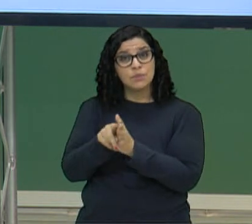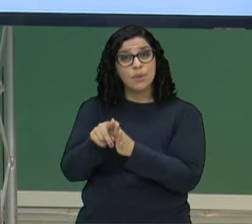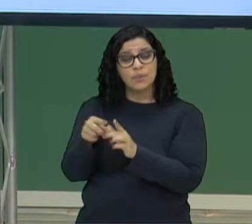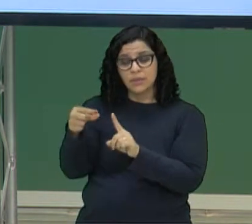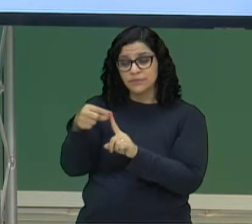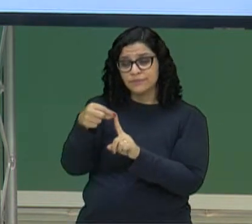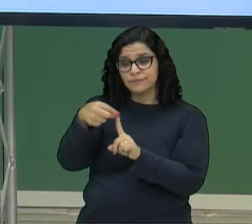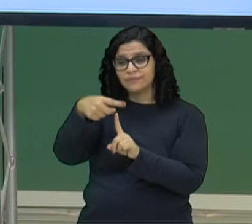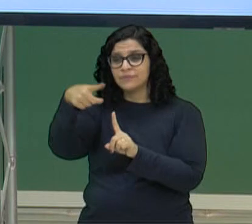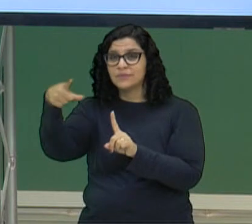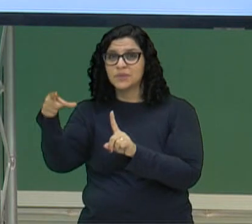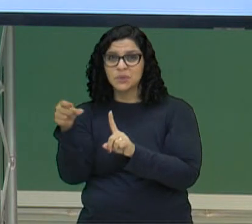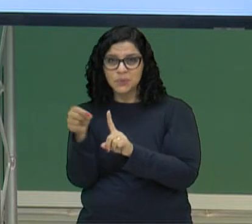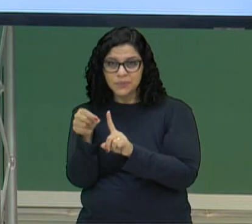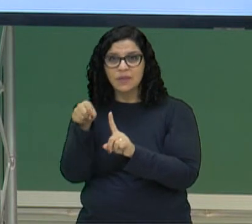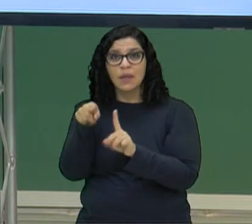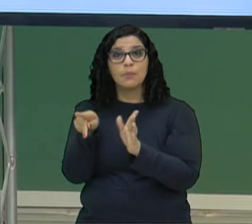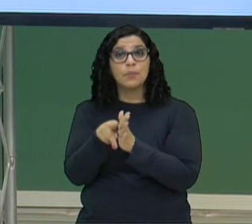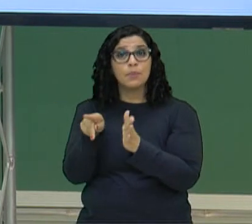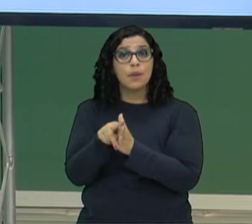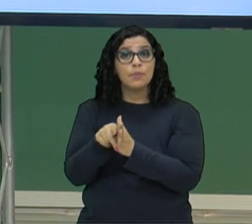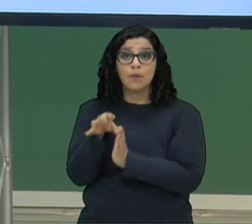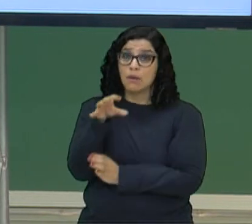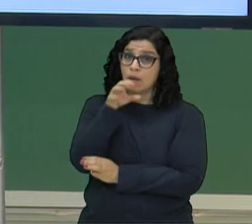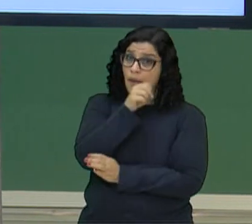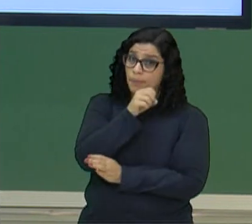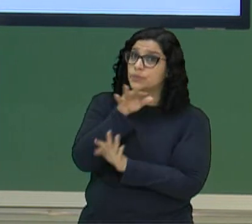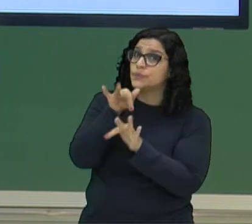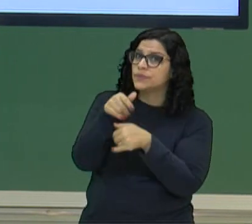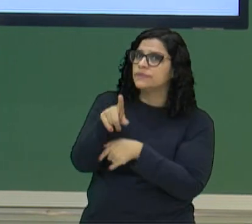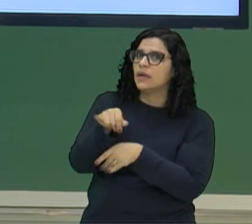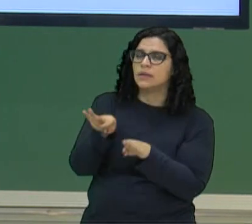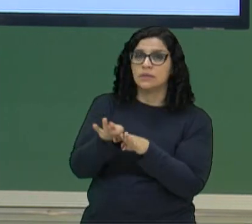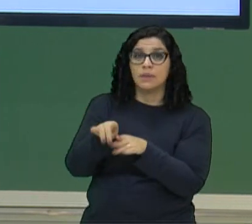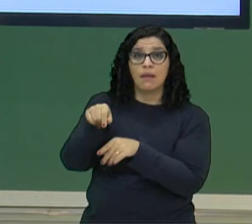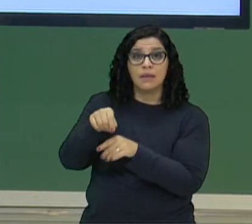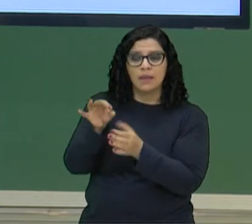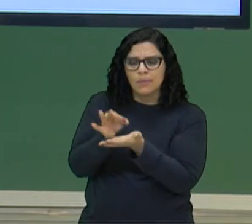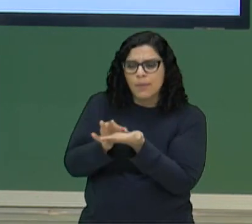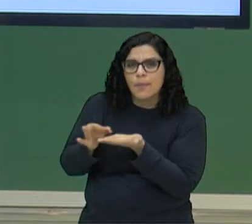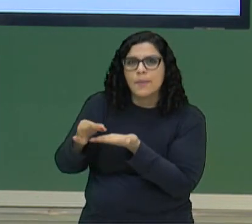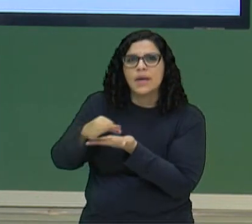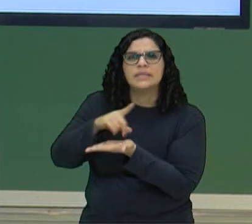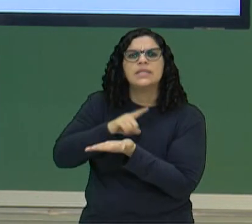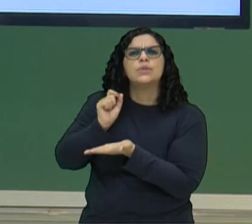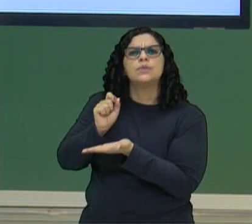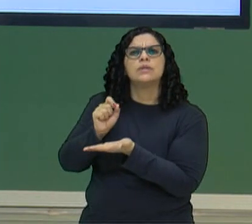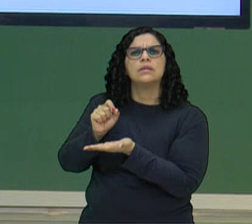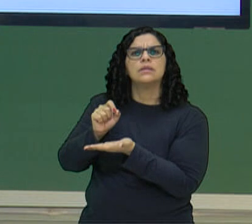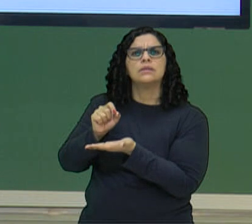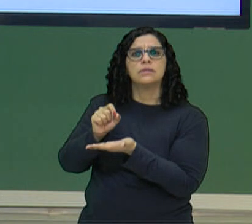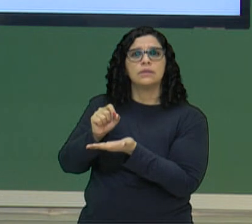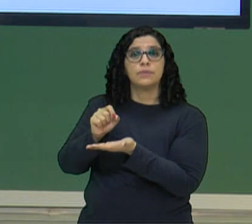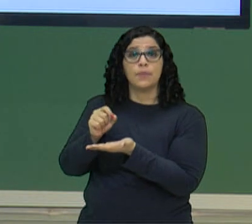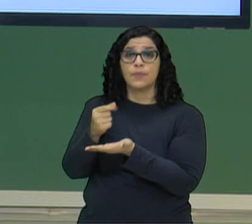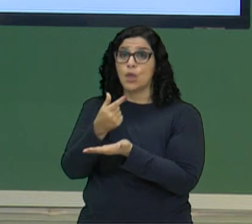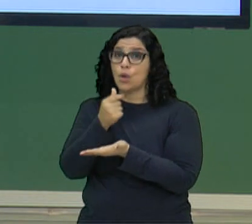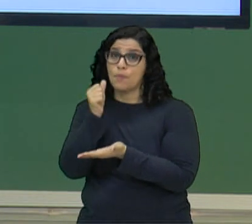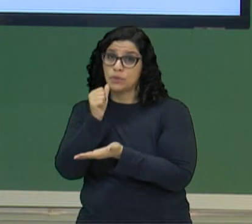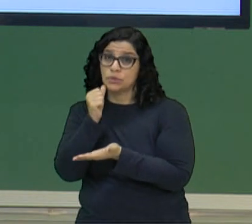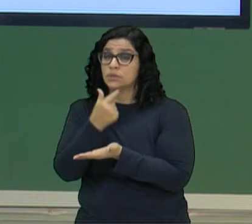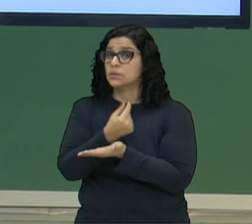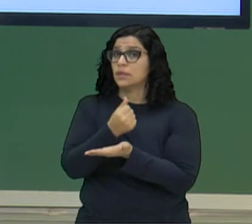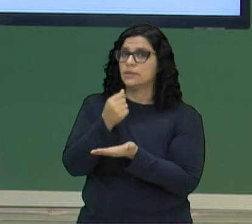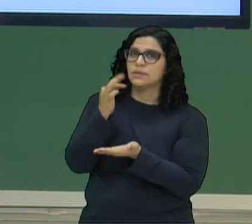folhinha em formato de coração, ela é uma fase passageira, ali na superfície dela ela vai produzir células masculinas e